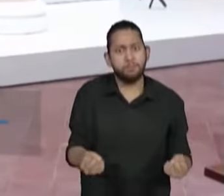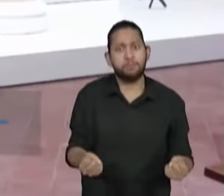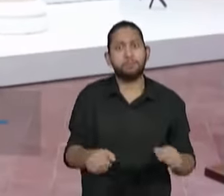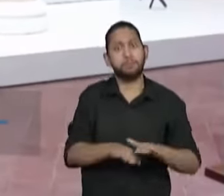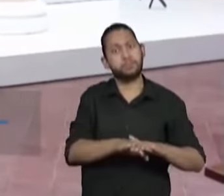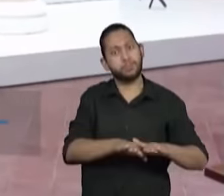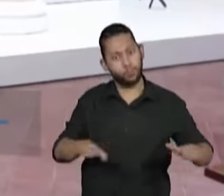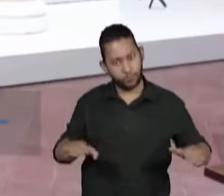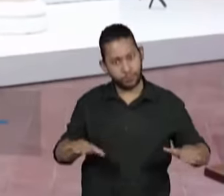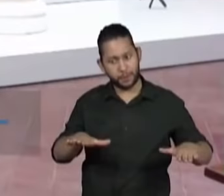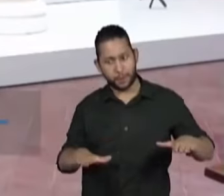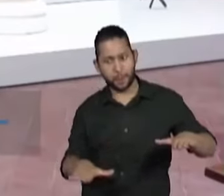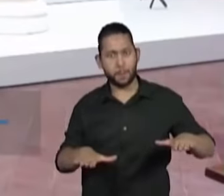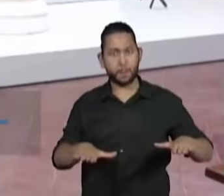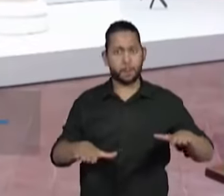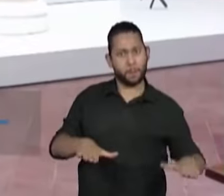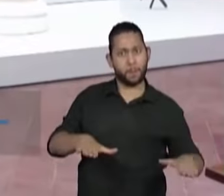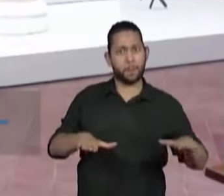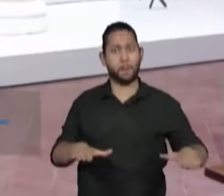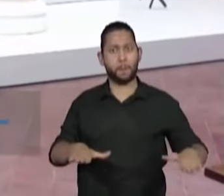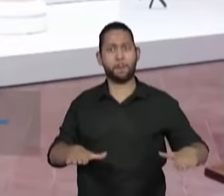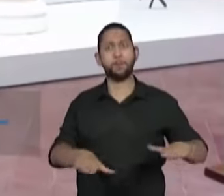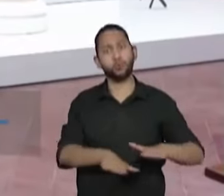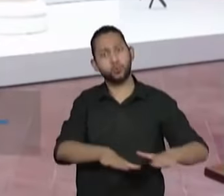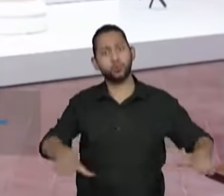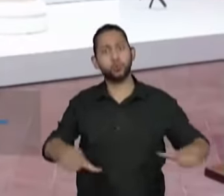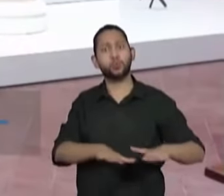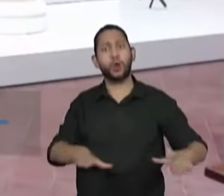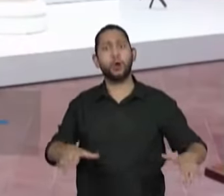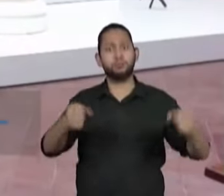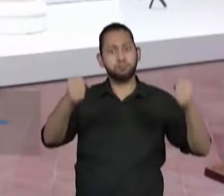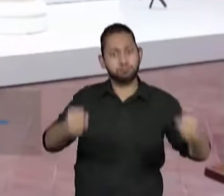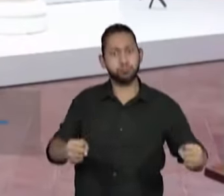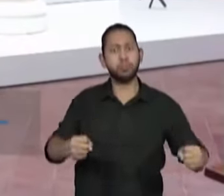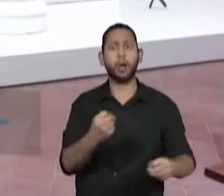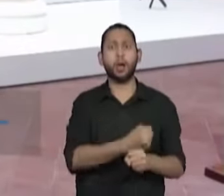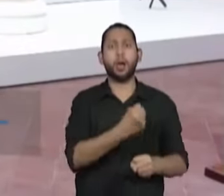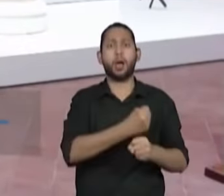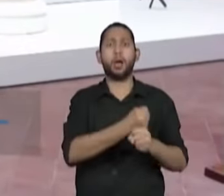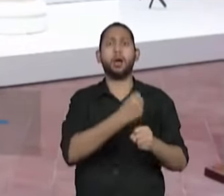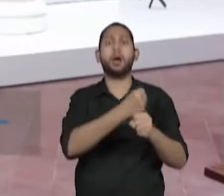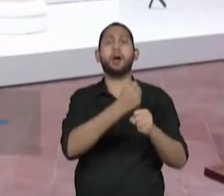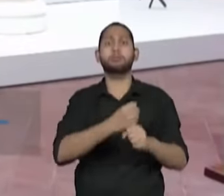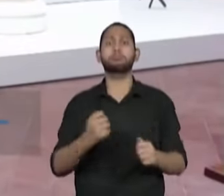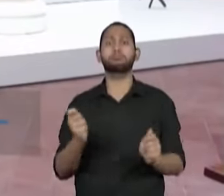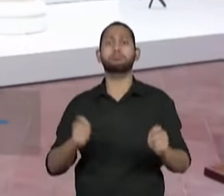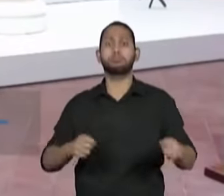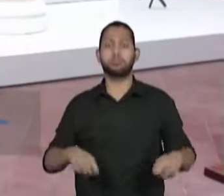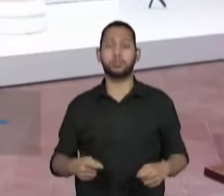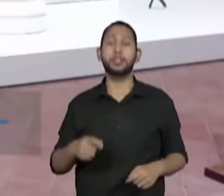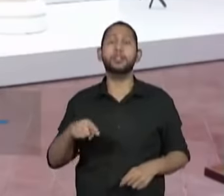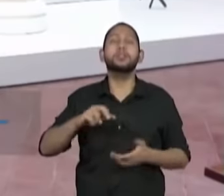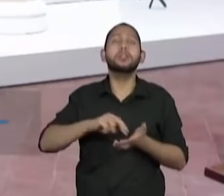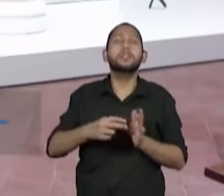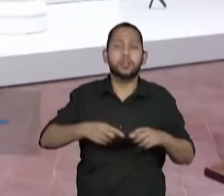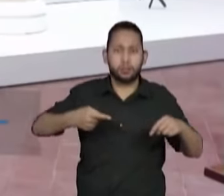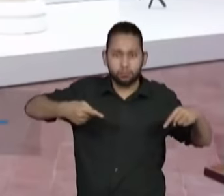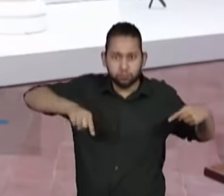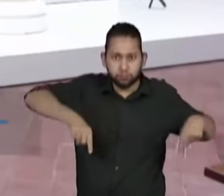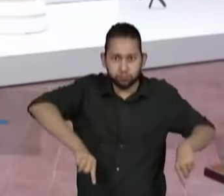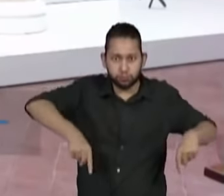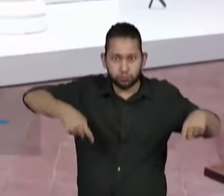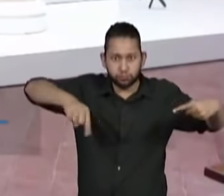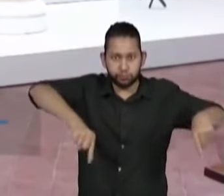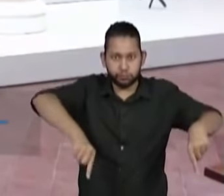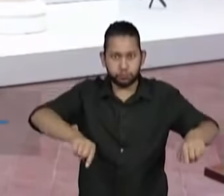apoio, sempre, né, já próximo do resto do chão aqui, embaixo, né? Geralmente você vê muito isso em fundações de prédios. Nunca assim,